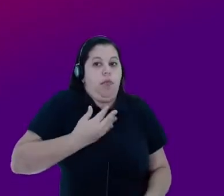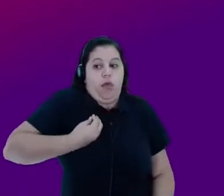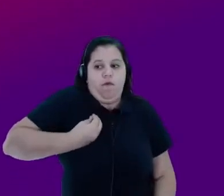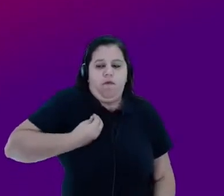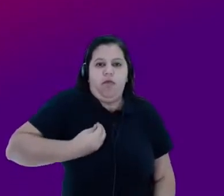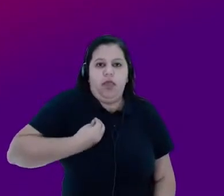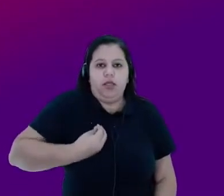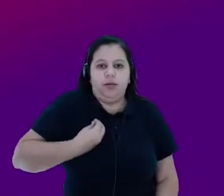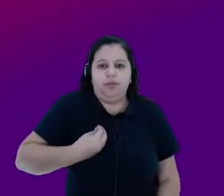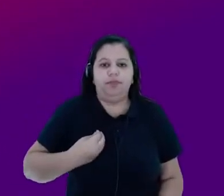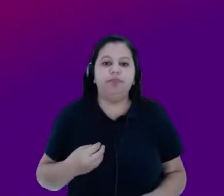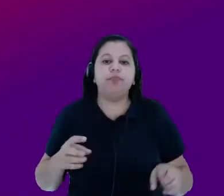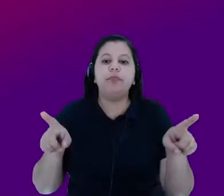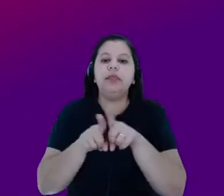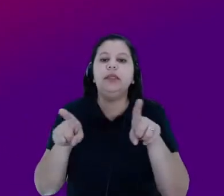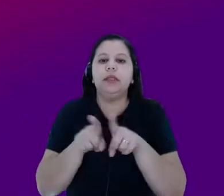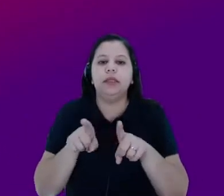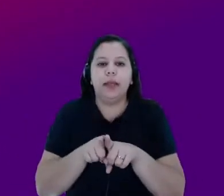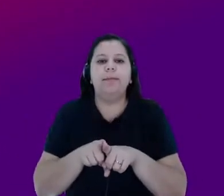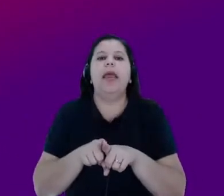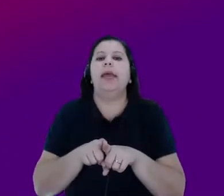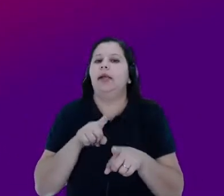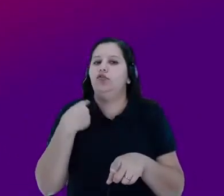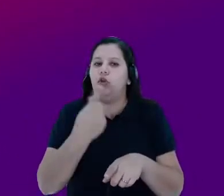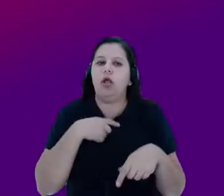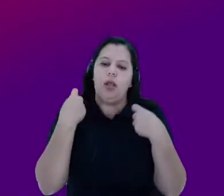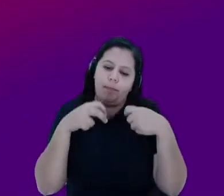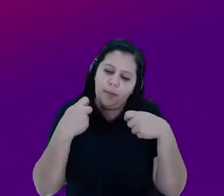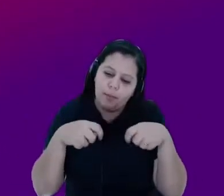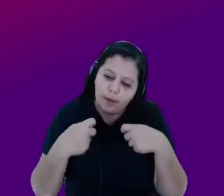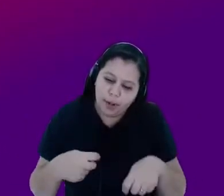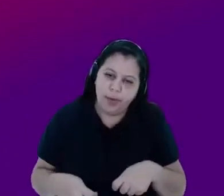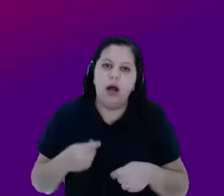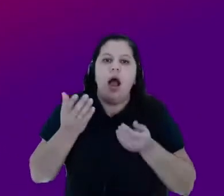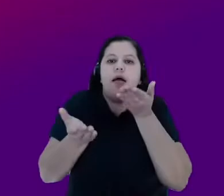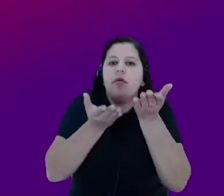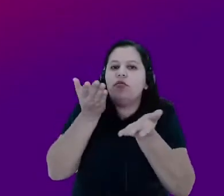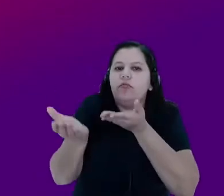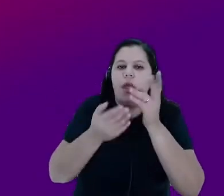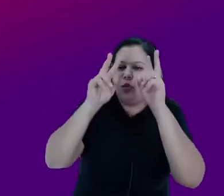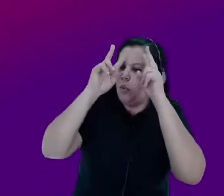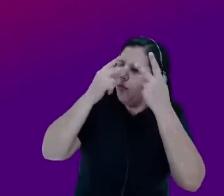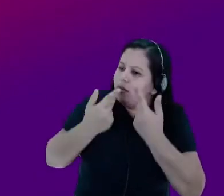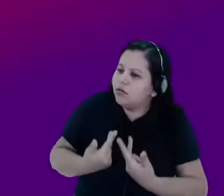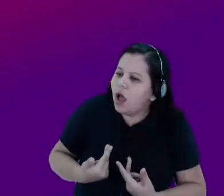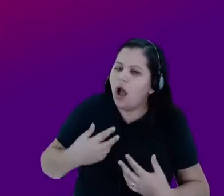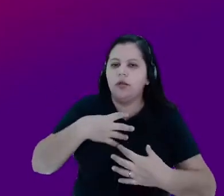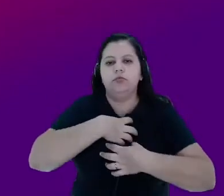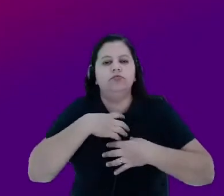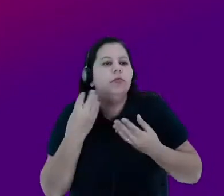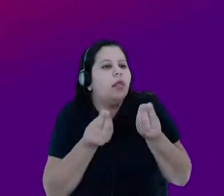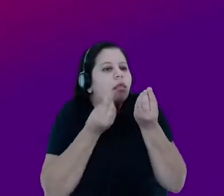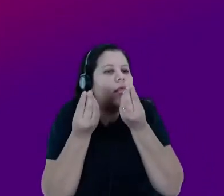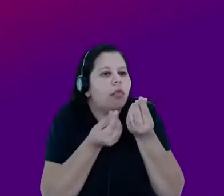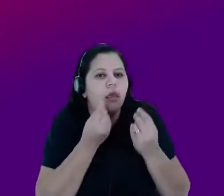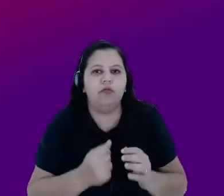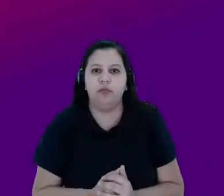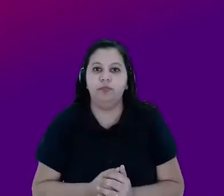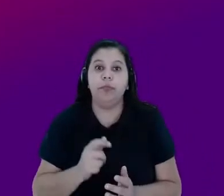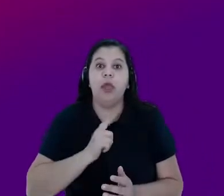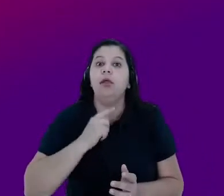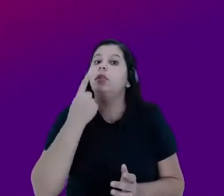Uma continuação aqui das nossas necessidades é atendimento humanizado. Uma pesquisa recentemente realizada revelou